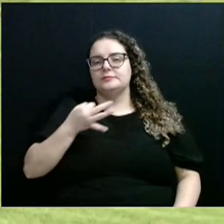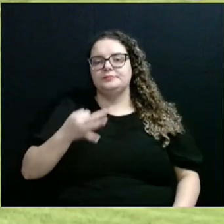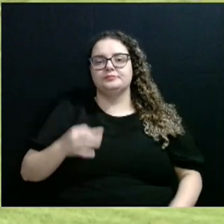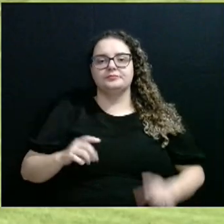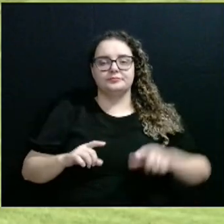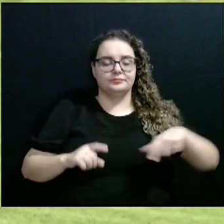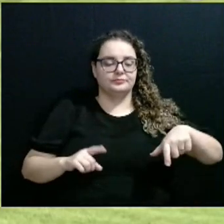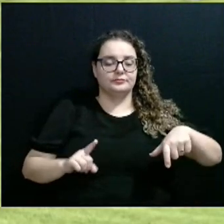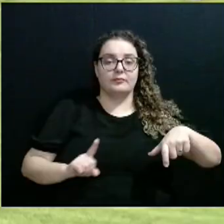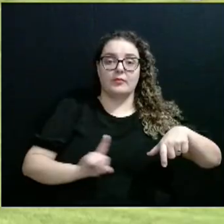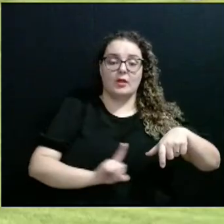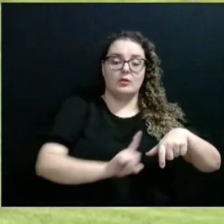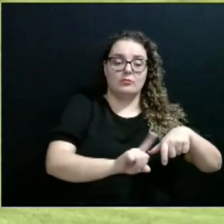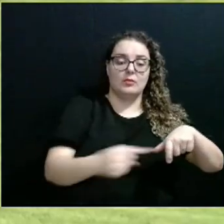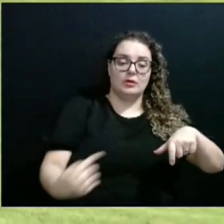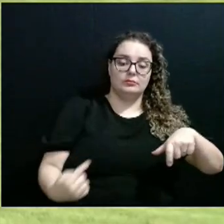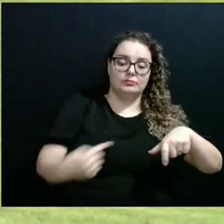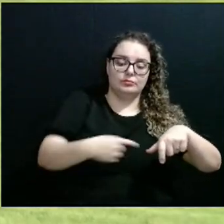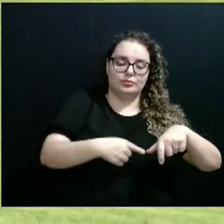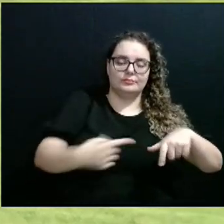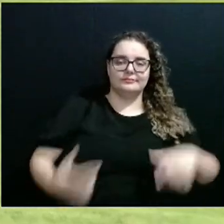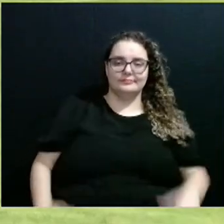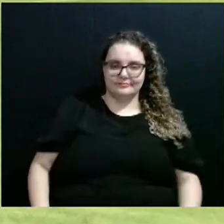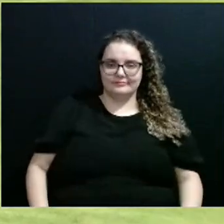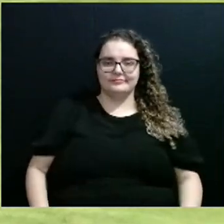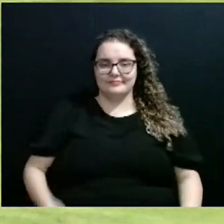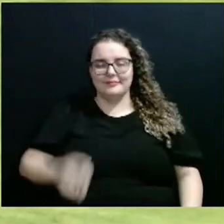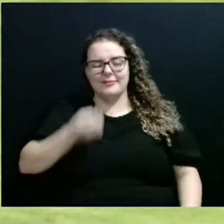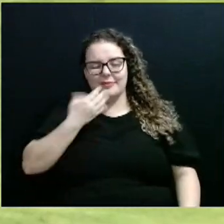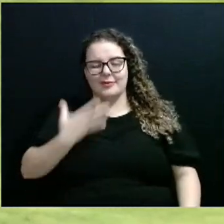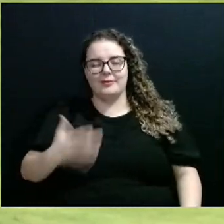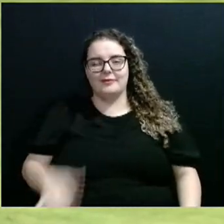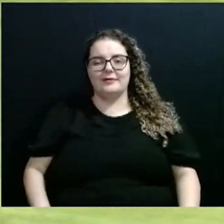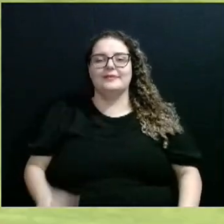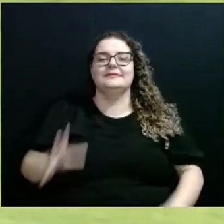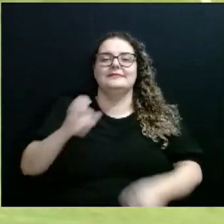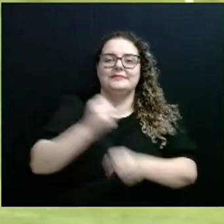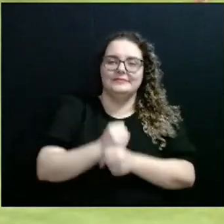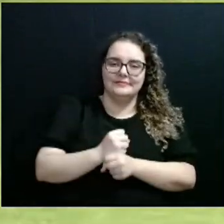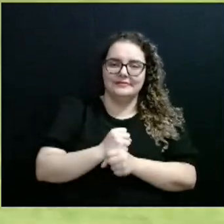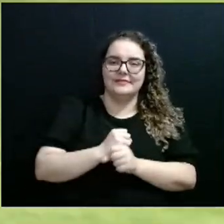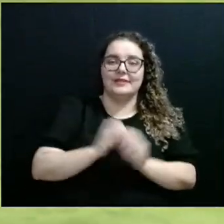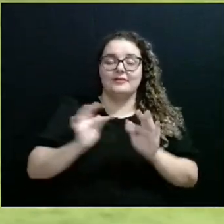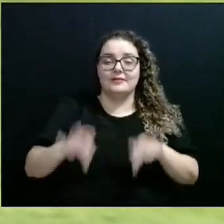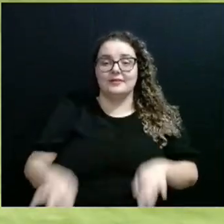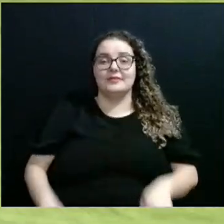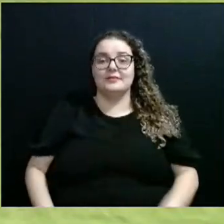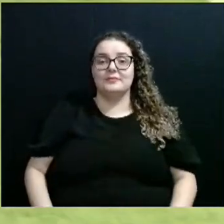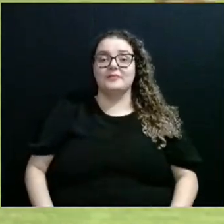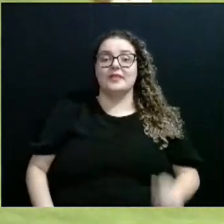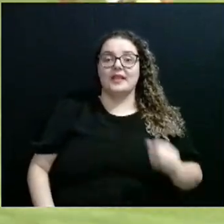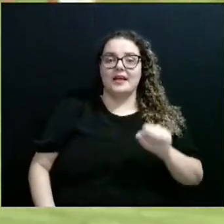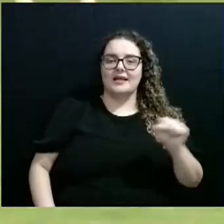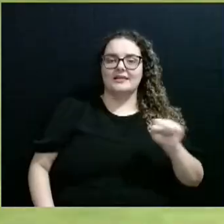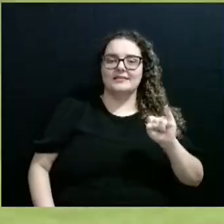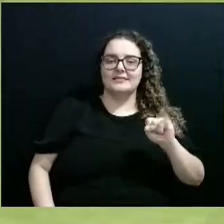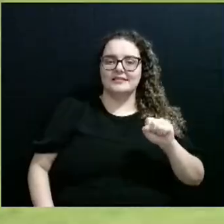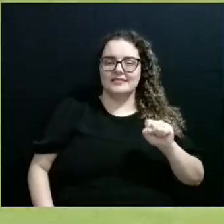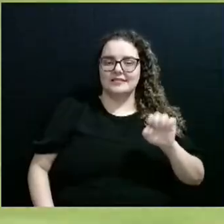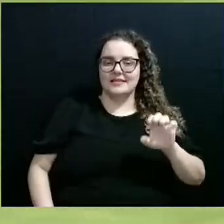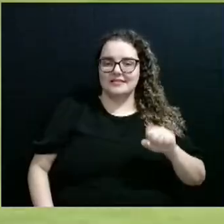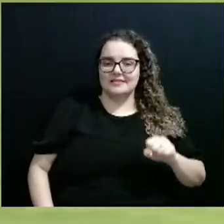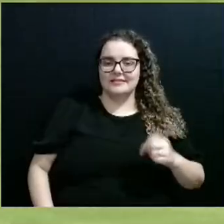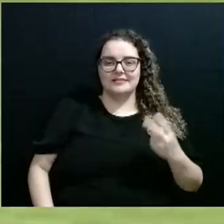o outro. Pênalti bem batido, fechou a conta. Final, Assisense 0, Guarani